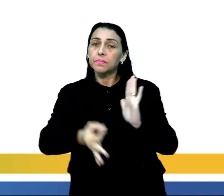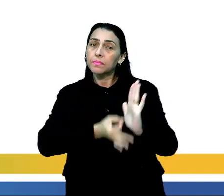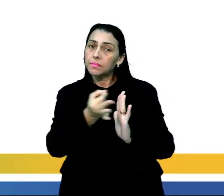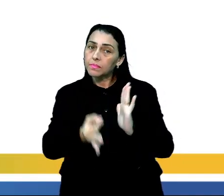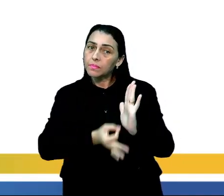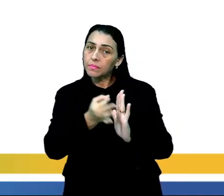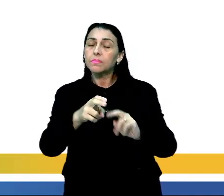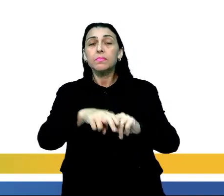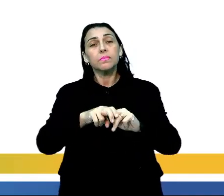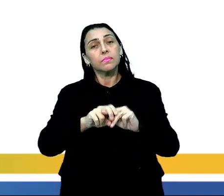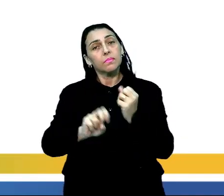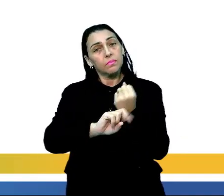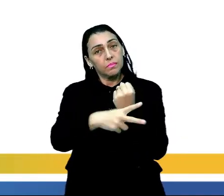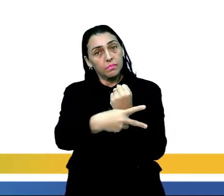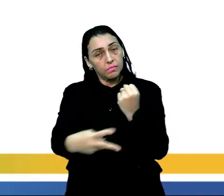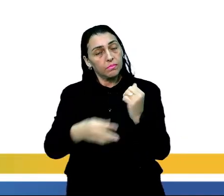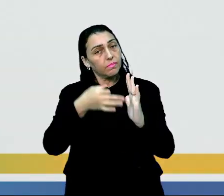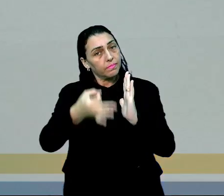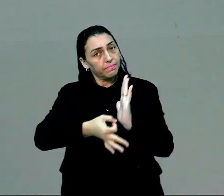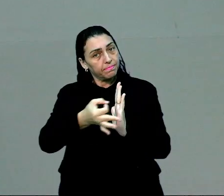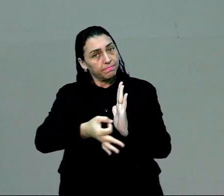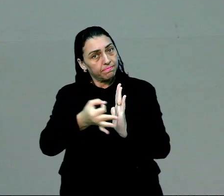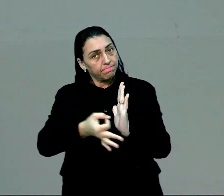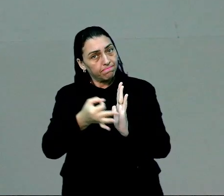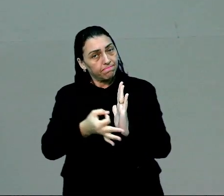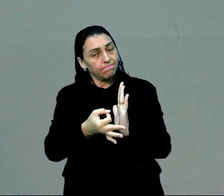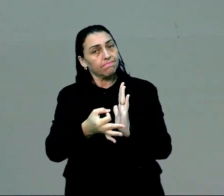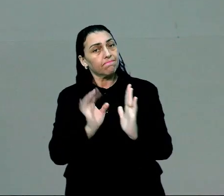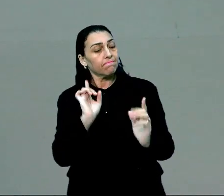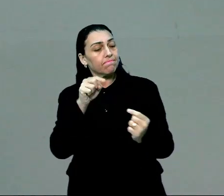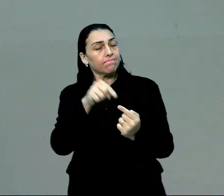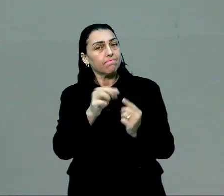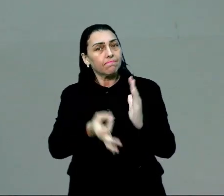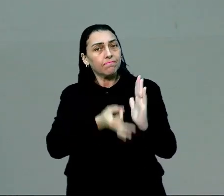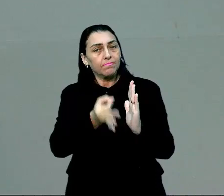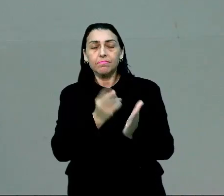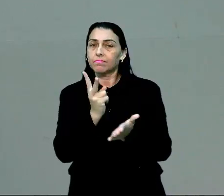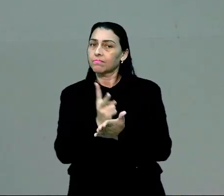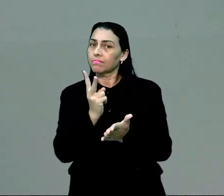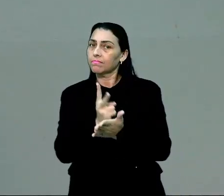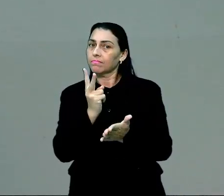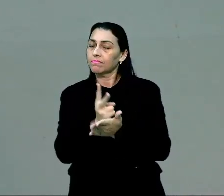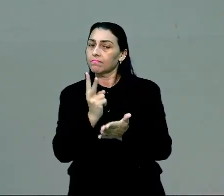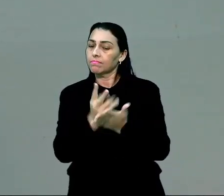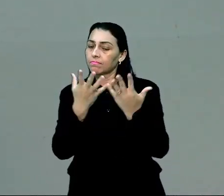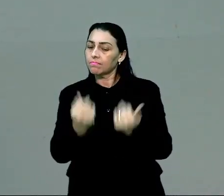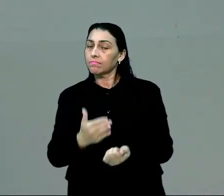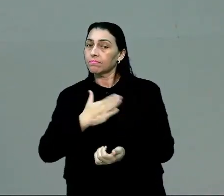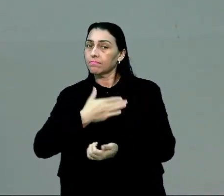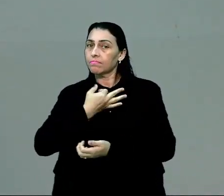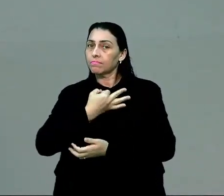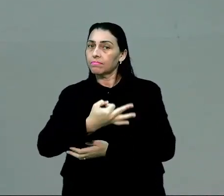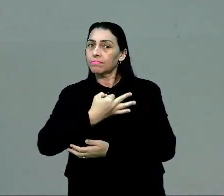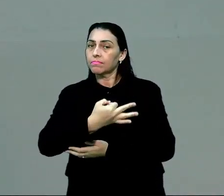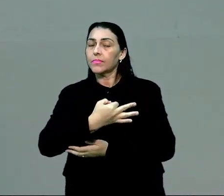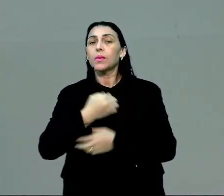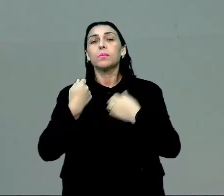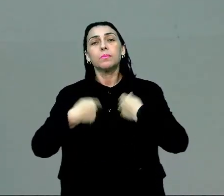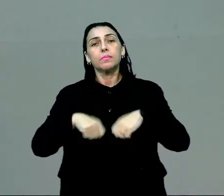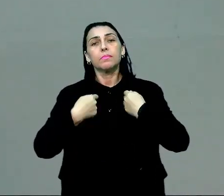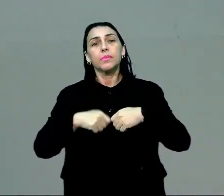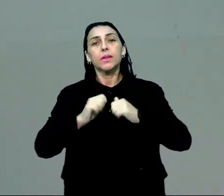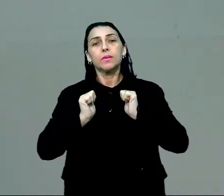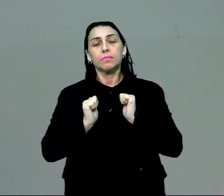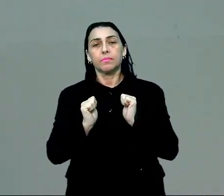E aí, lembrando sempre que a função da argumentação é sempre defender o seu ponto de vista. Então, eu preciso